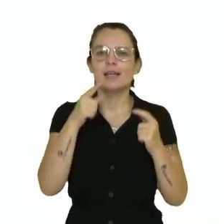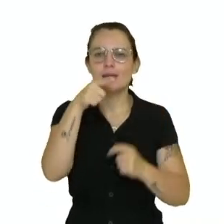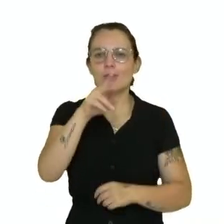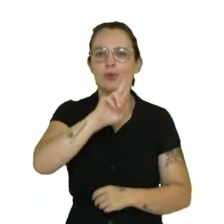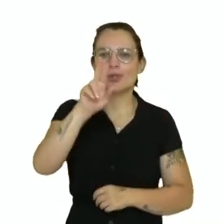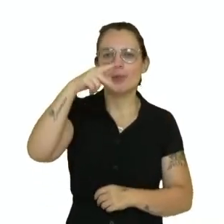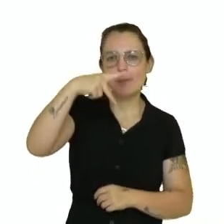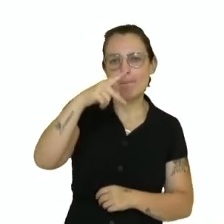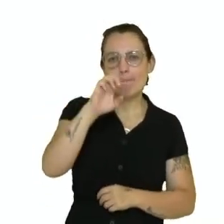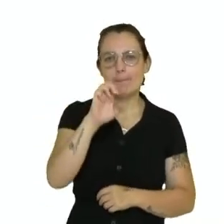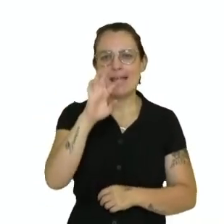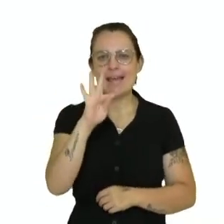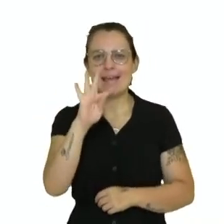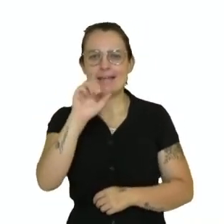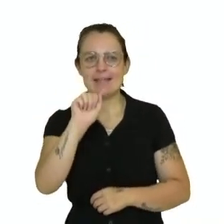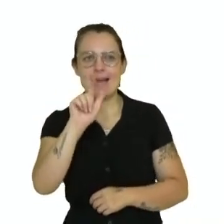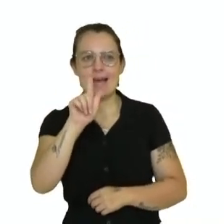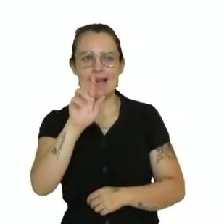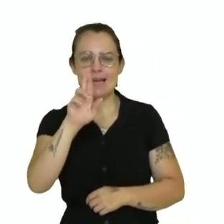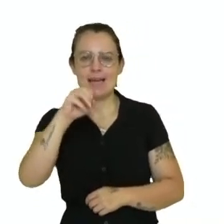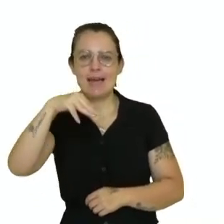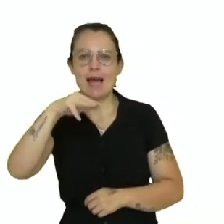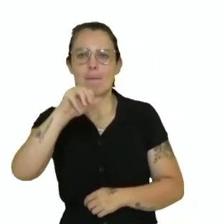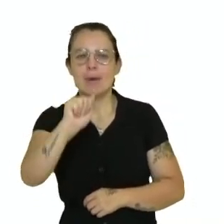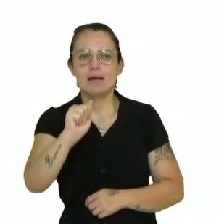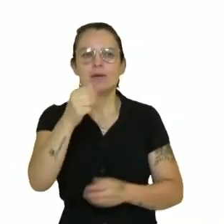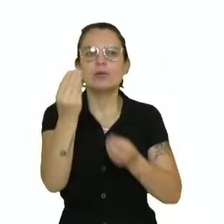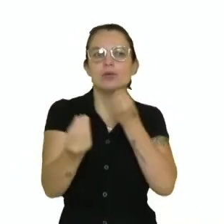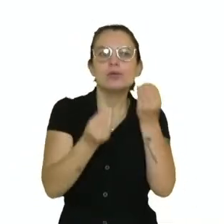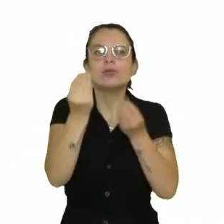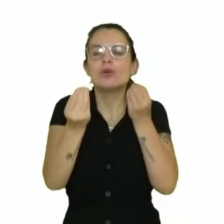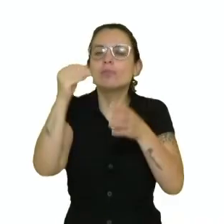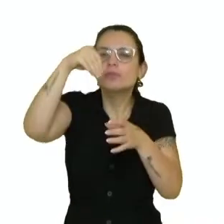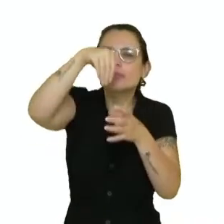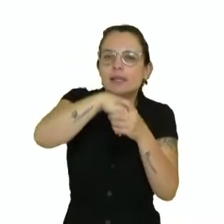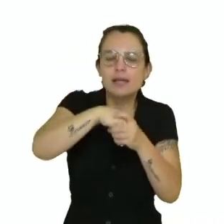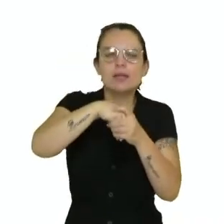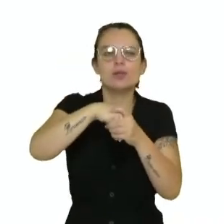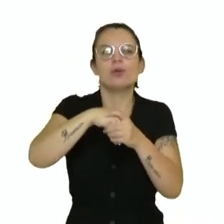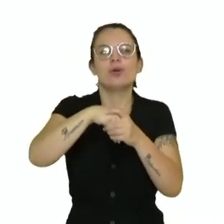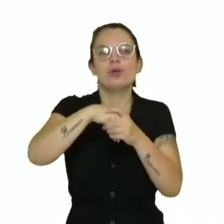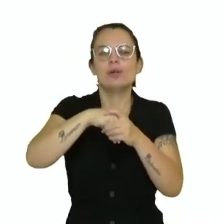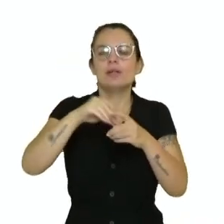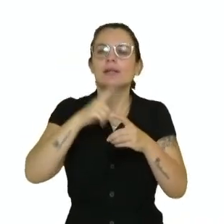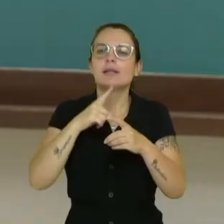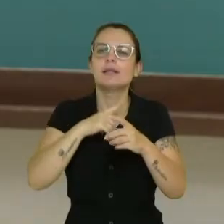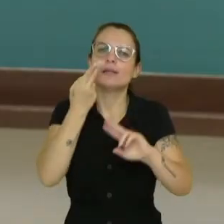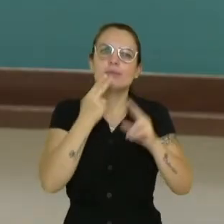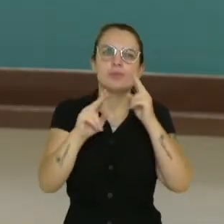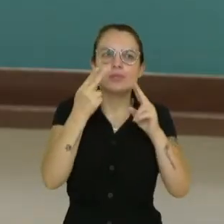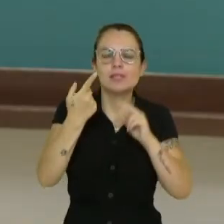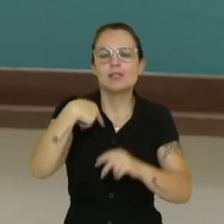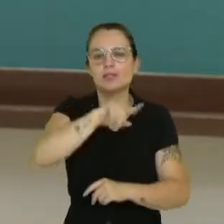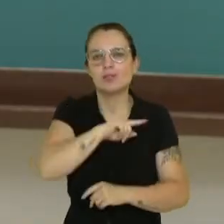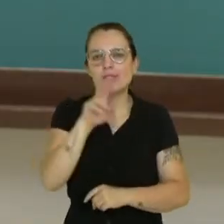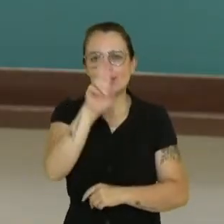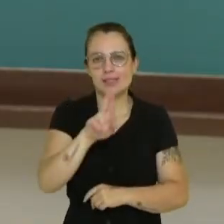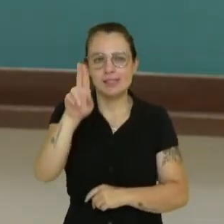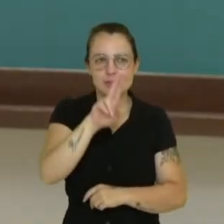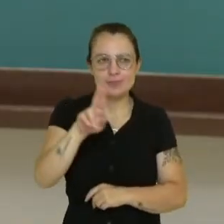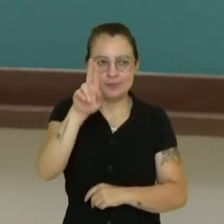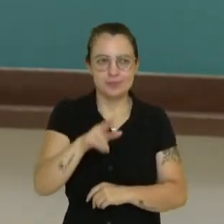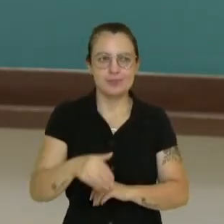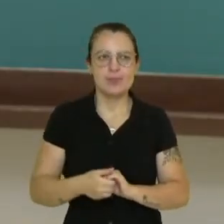como que se organiza a escala musical dentro de um pentagrama. Esse aqui é um exemplo de como os músicos